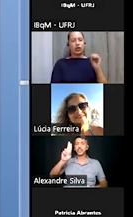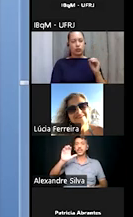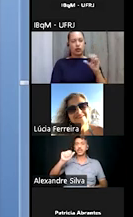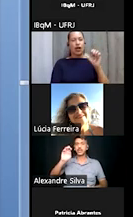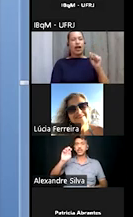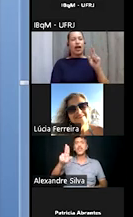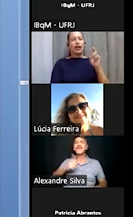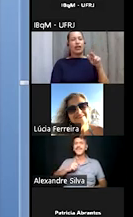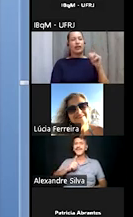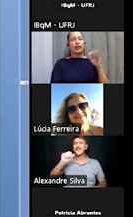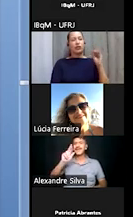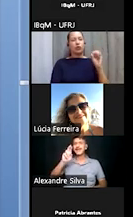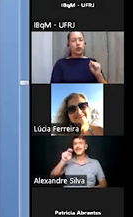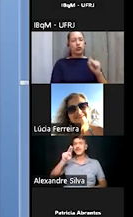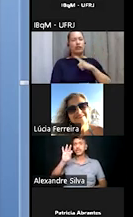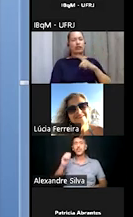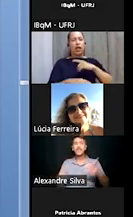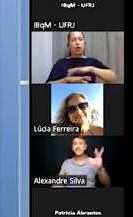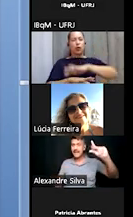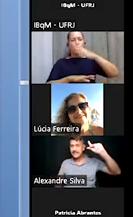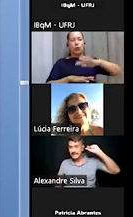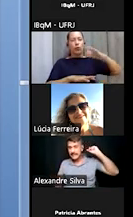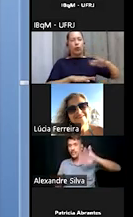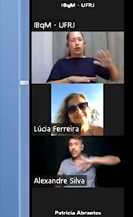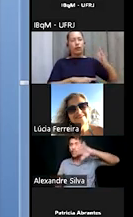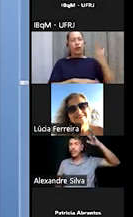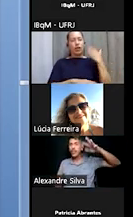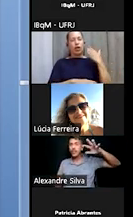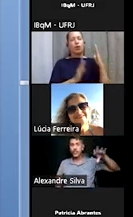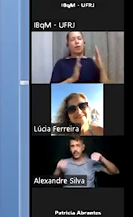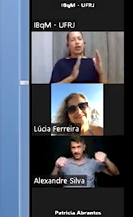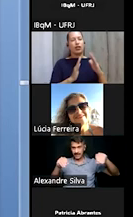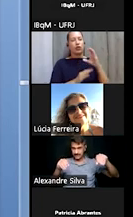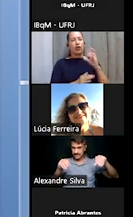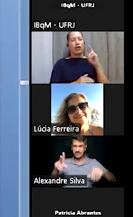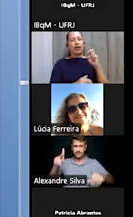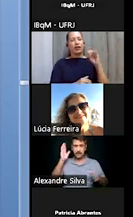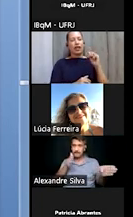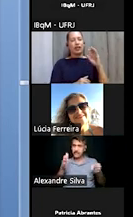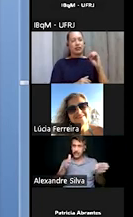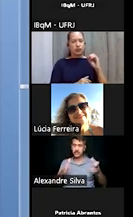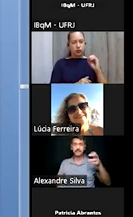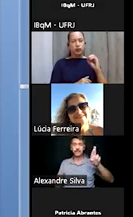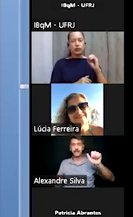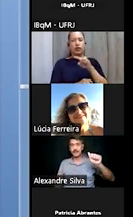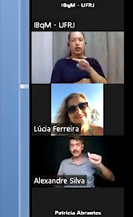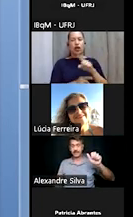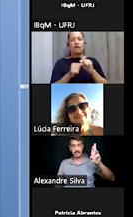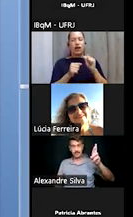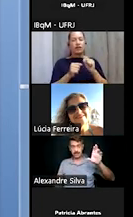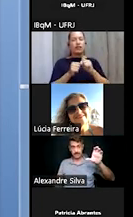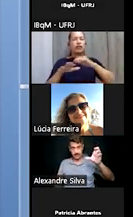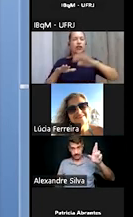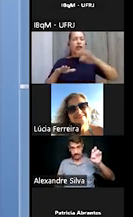grandes dunas que existiram no período Cretáceo, e essas dunas, conforme elas vão sendo lavradas, você tem